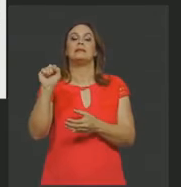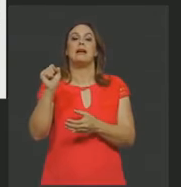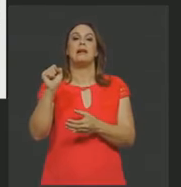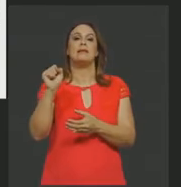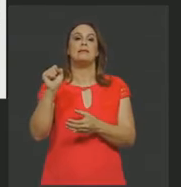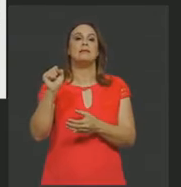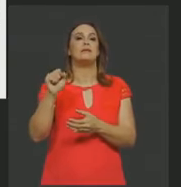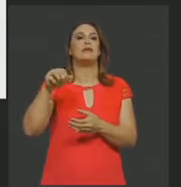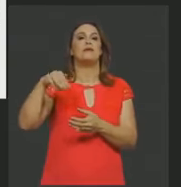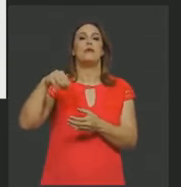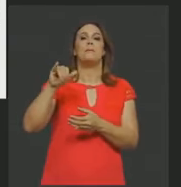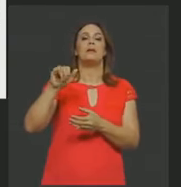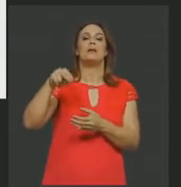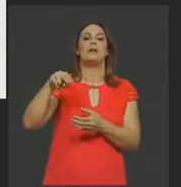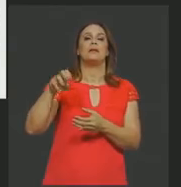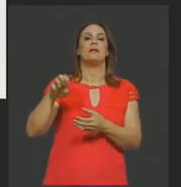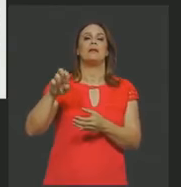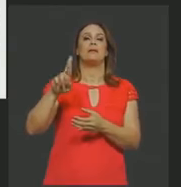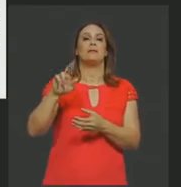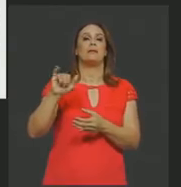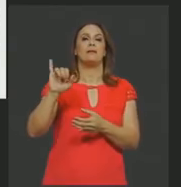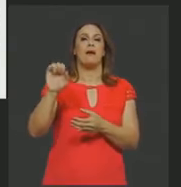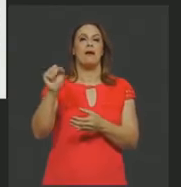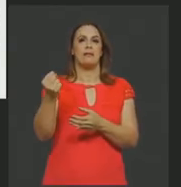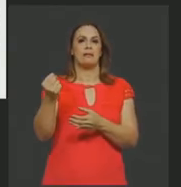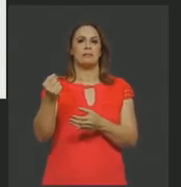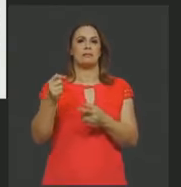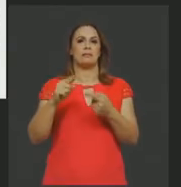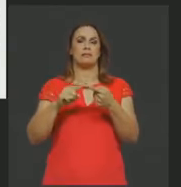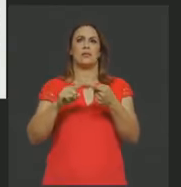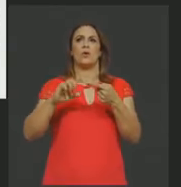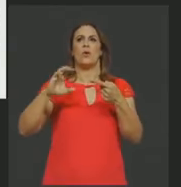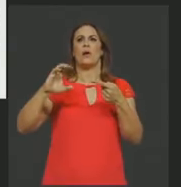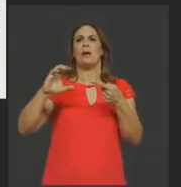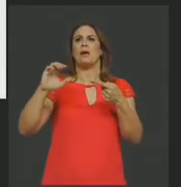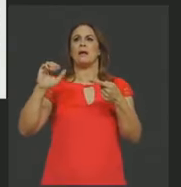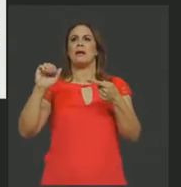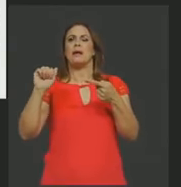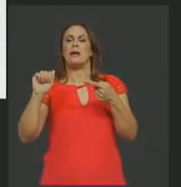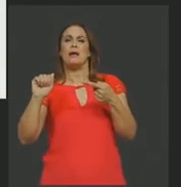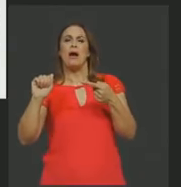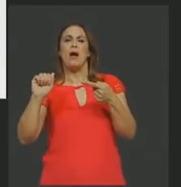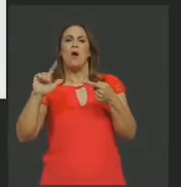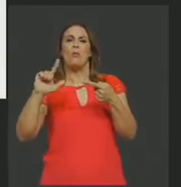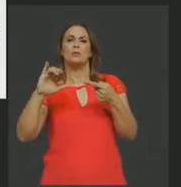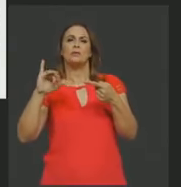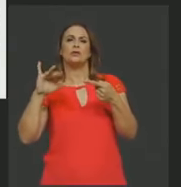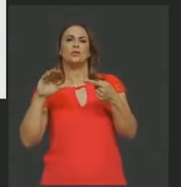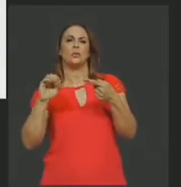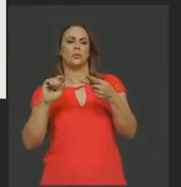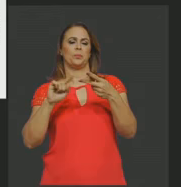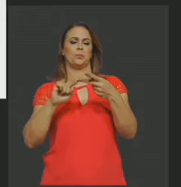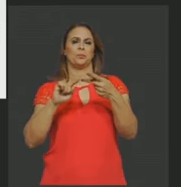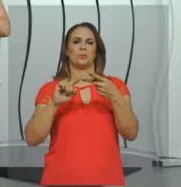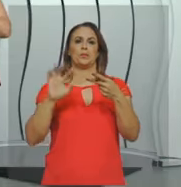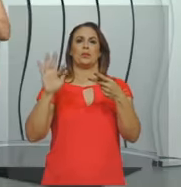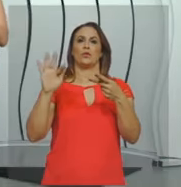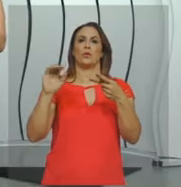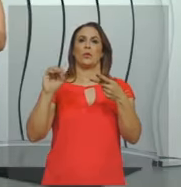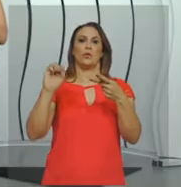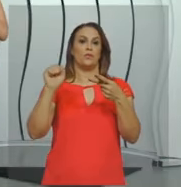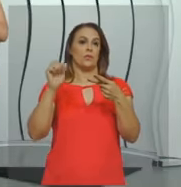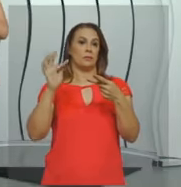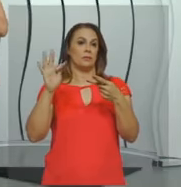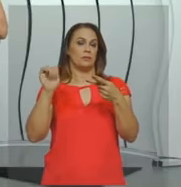são fundamentais. O nosso sangue tem que ter uma quantidade limite desses nutrientes. Então, o osso vai fazer aí, né?